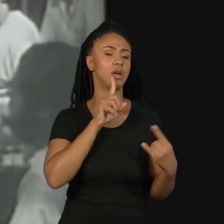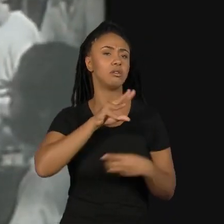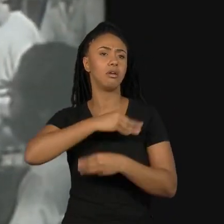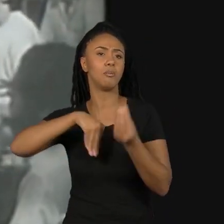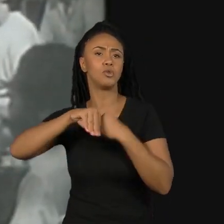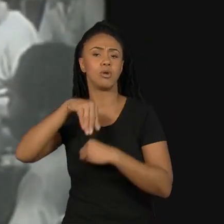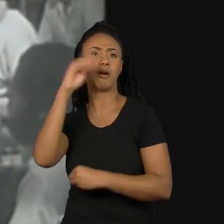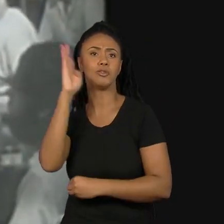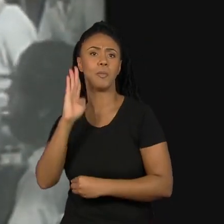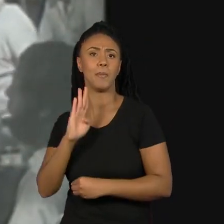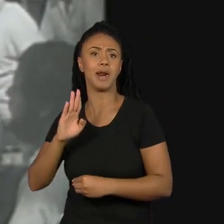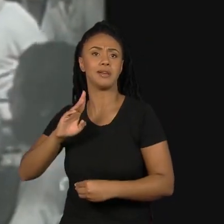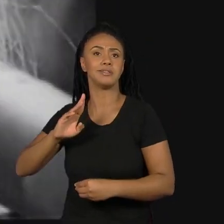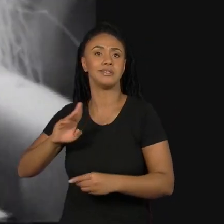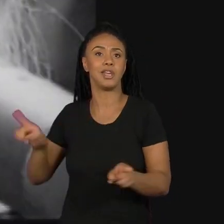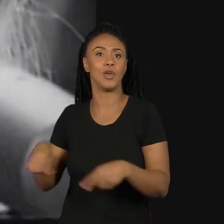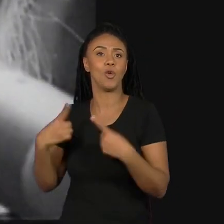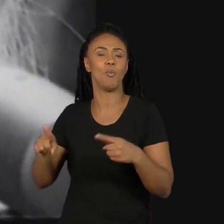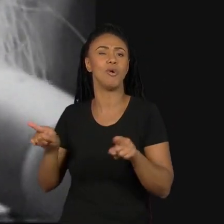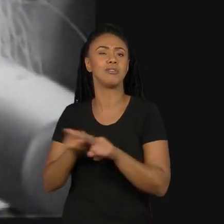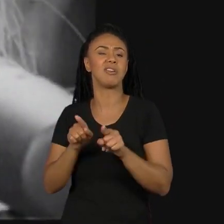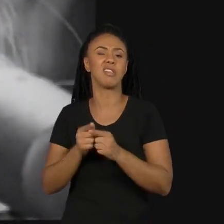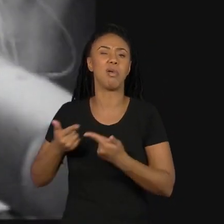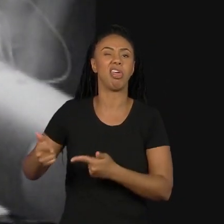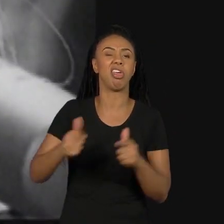ritmos brasileiros e muita irreverência.